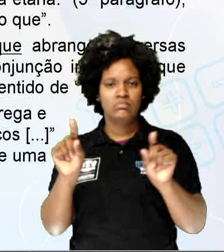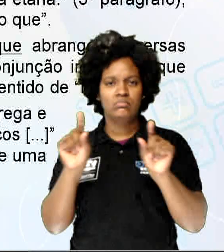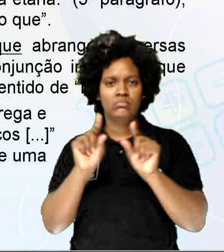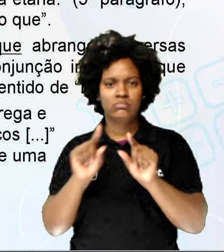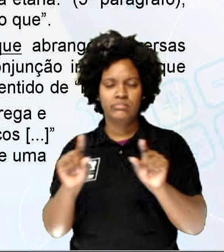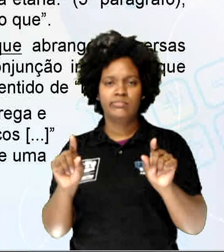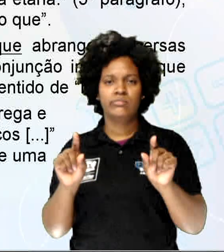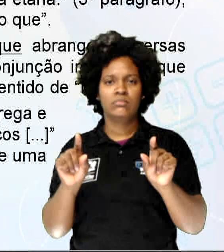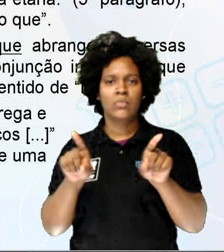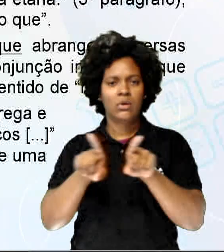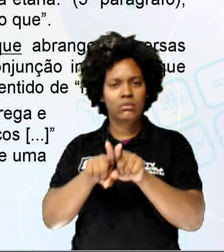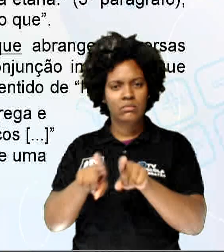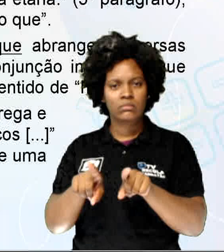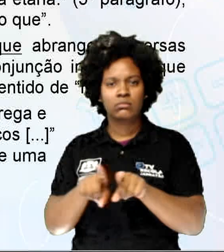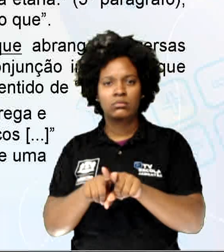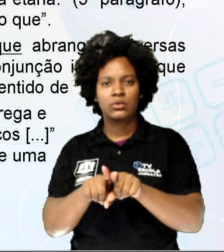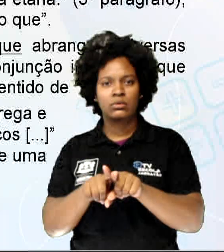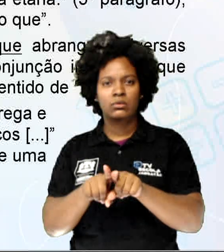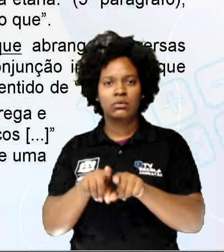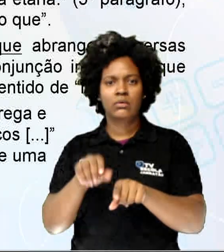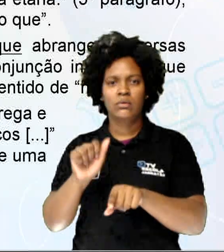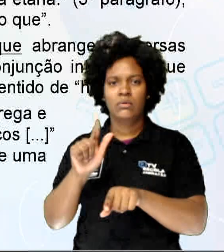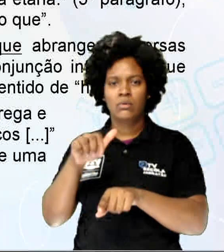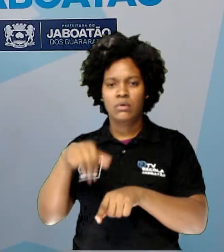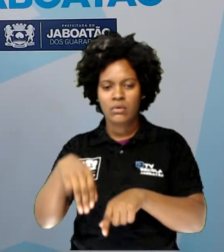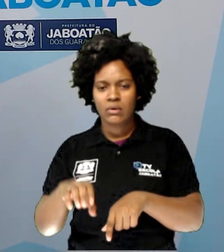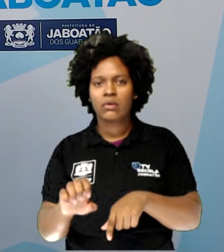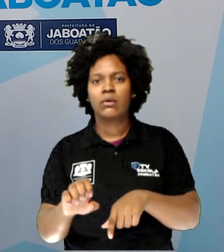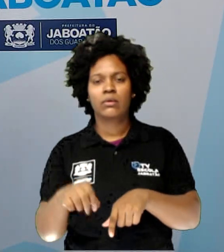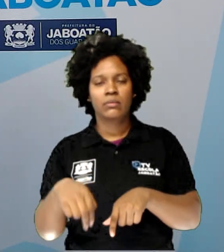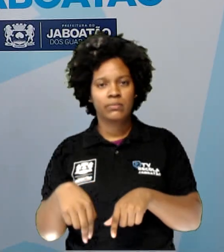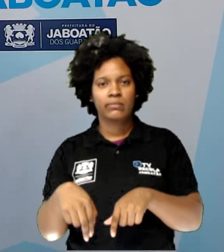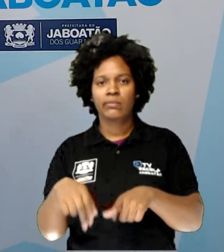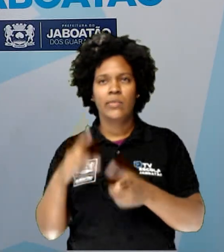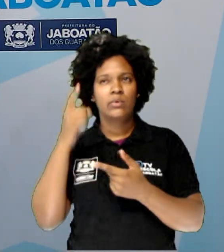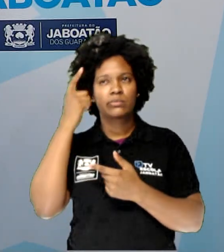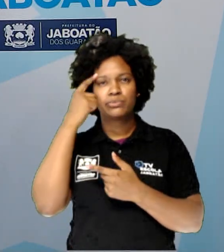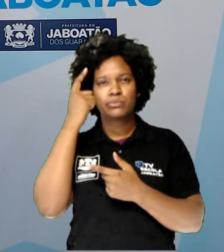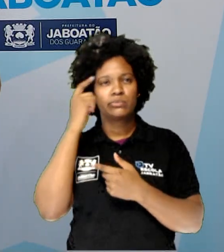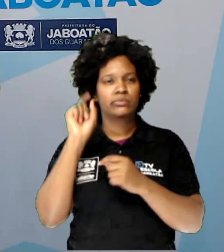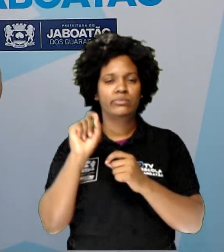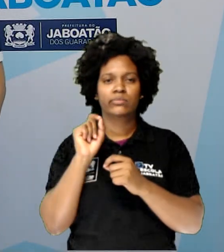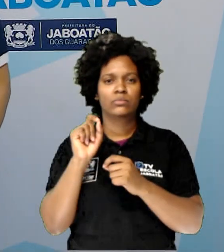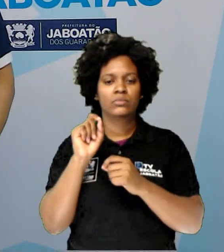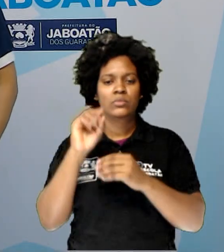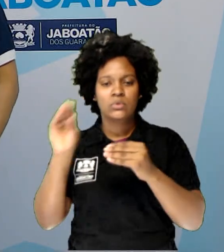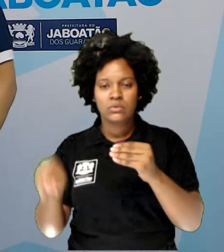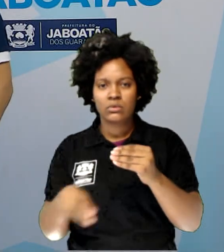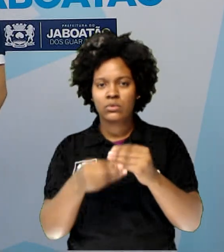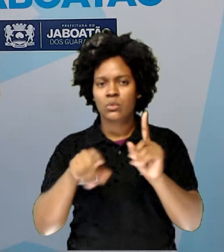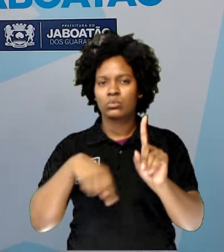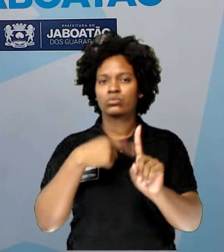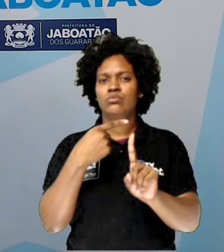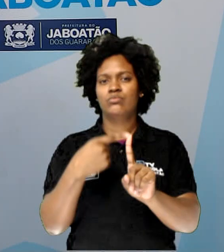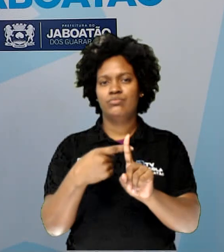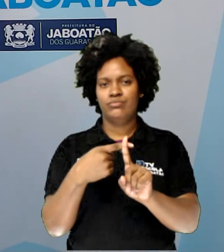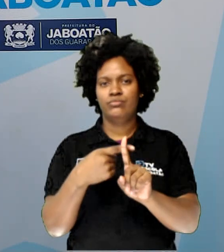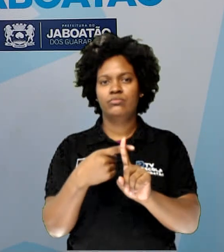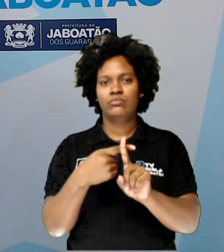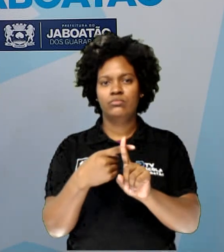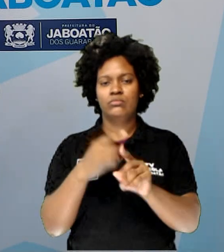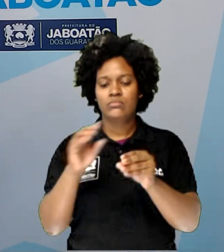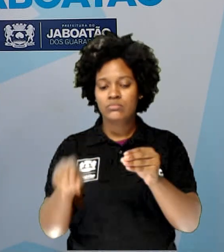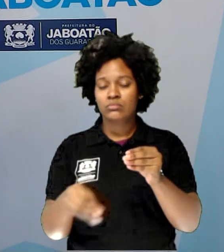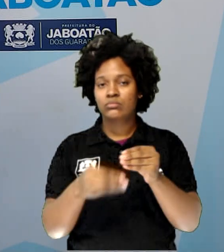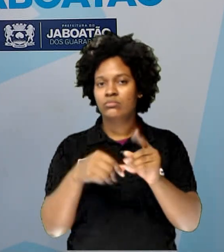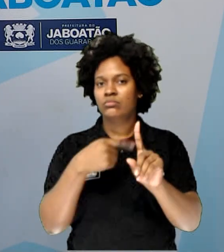próprio também e o outro além, todos eles vão dar a ideia de adição, né? Vão passar essa ideia de